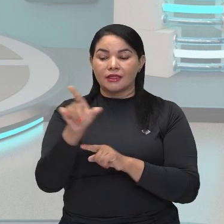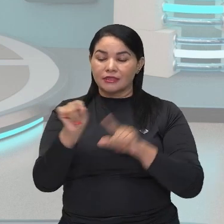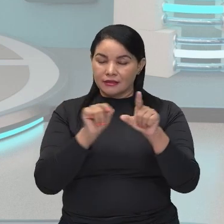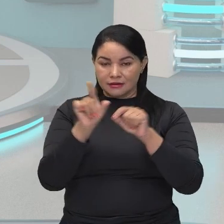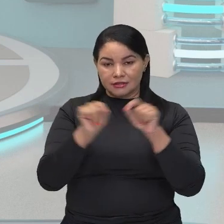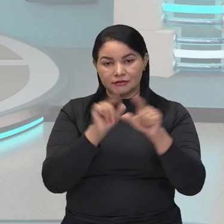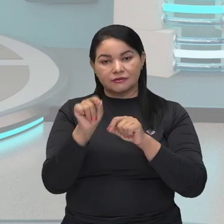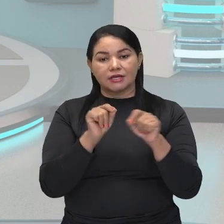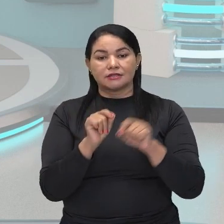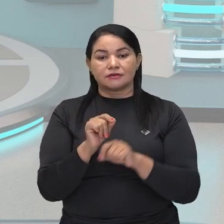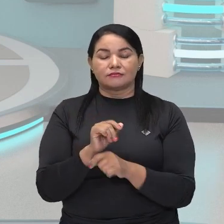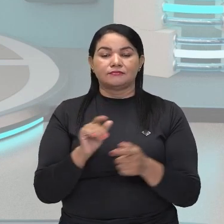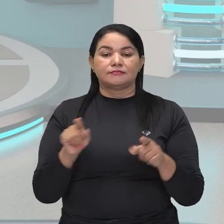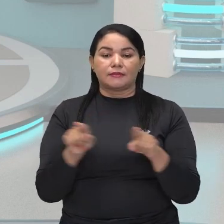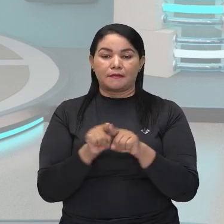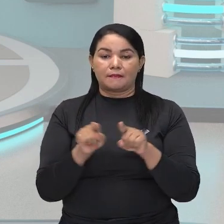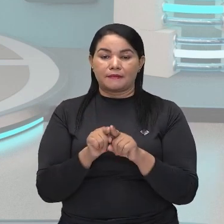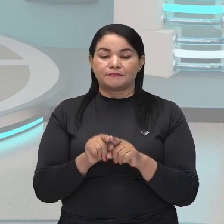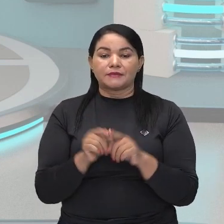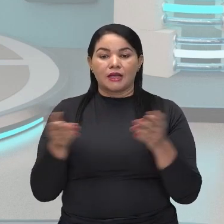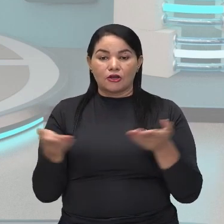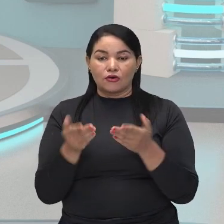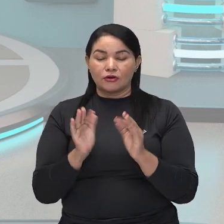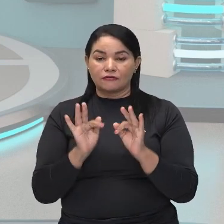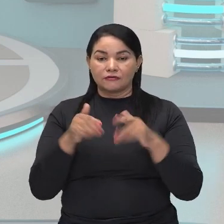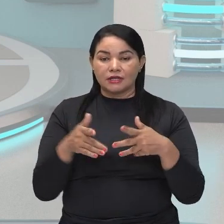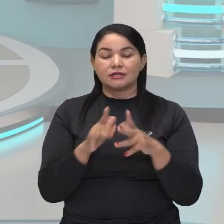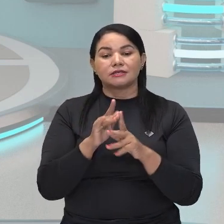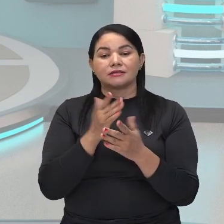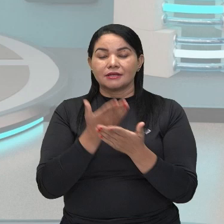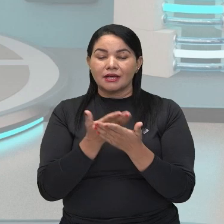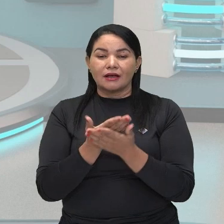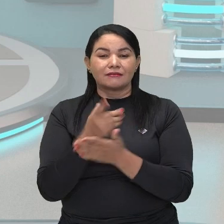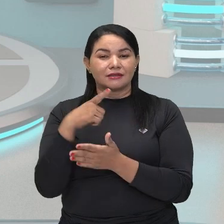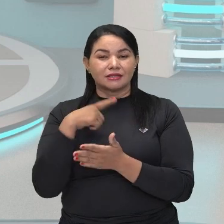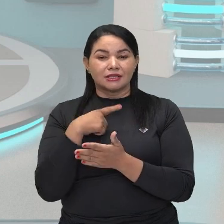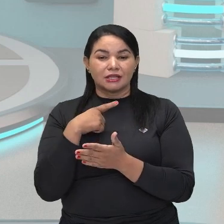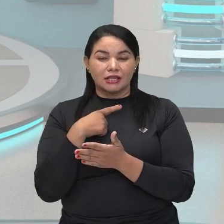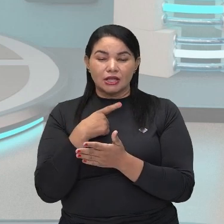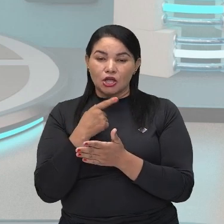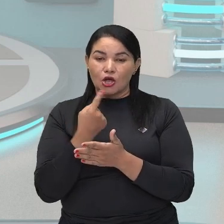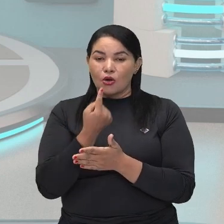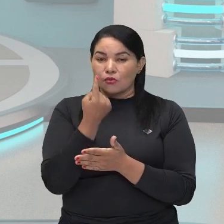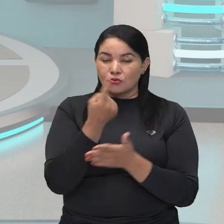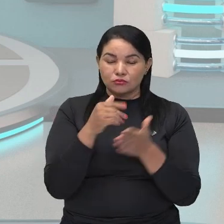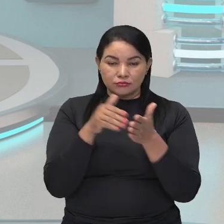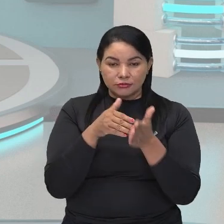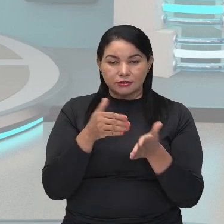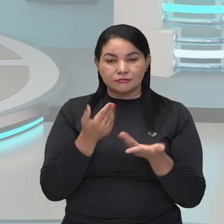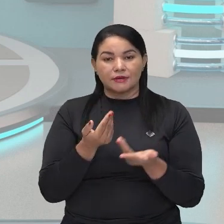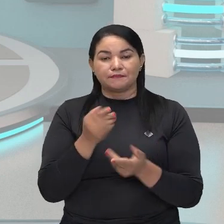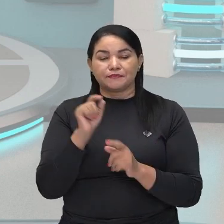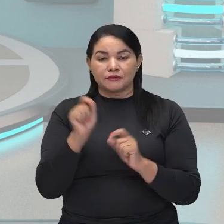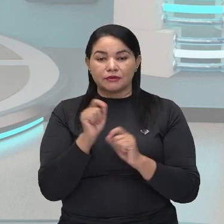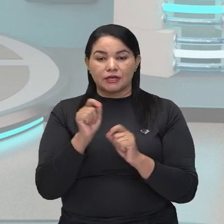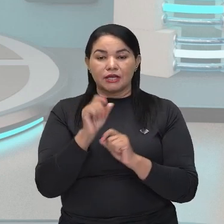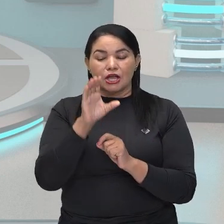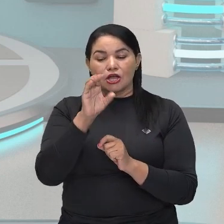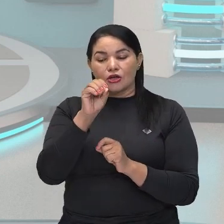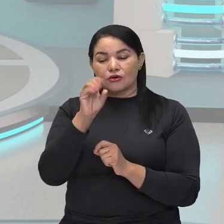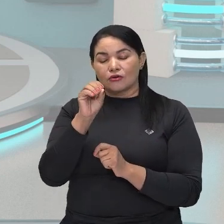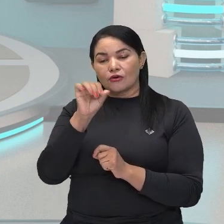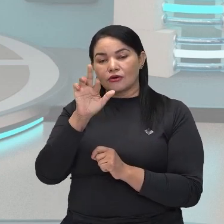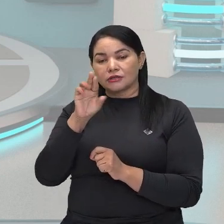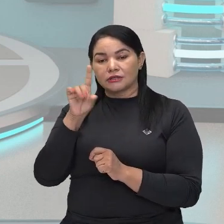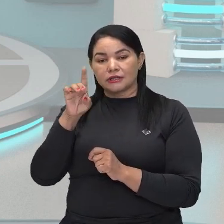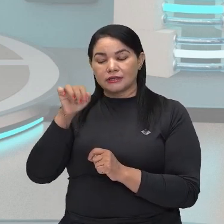tá? E aí, para finalizar esta aula, nós temos uma última oração coordenada,